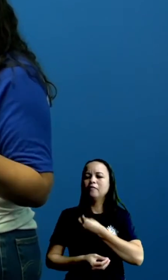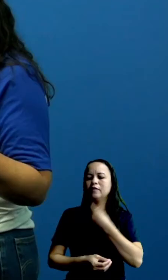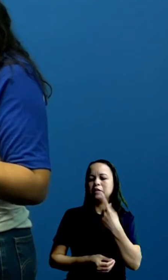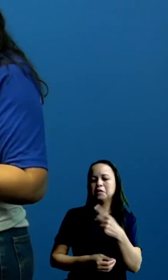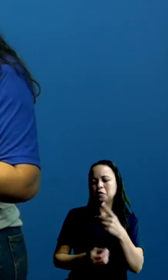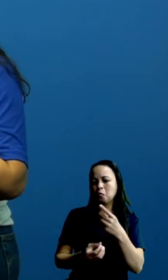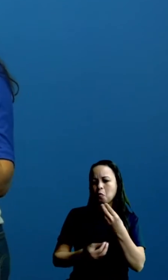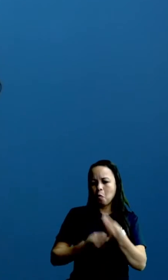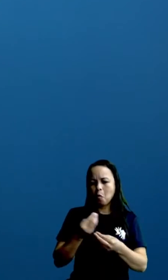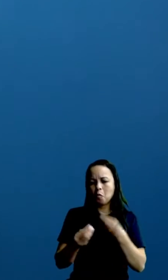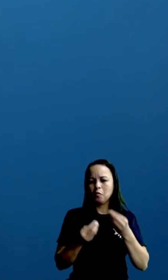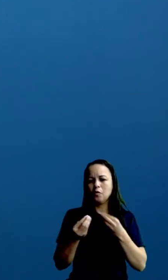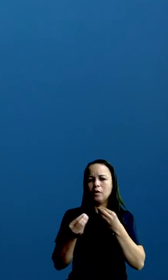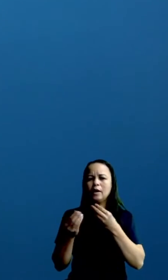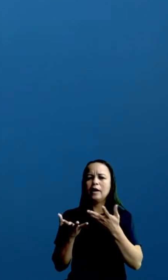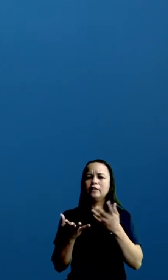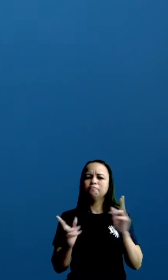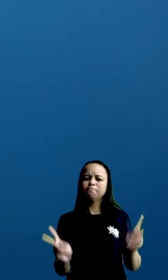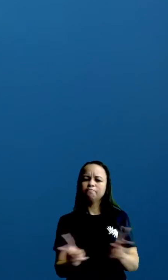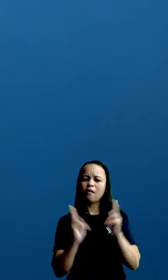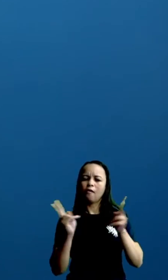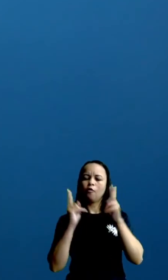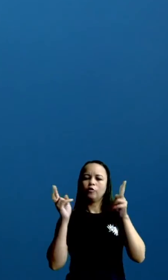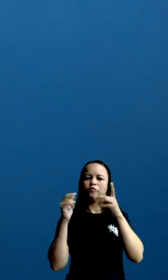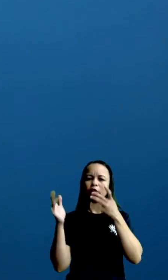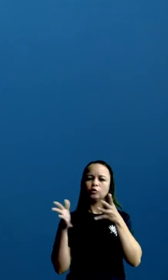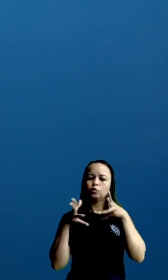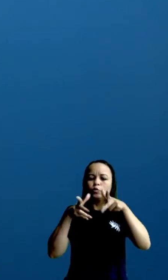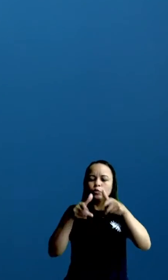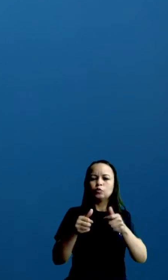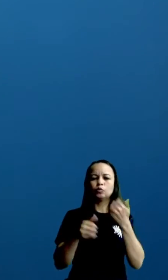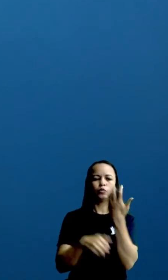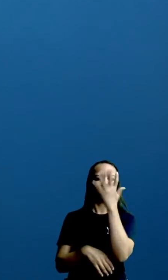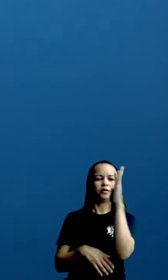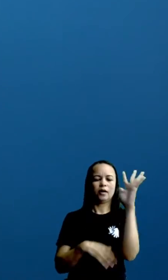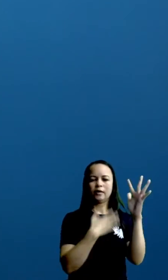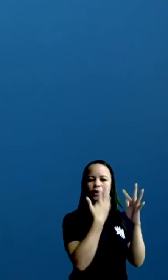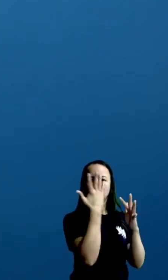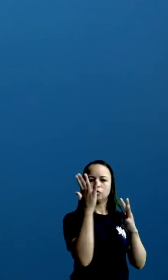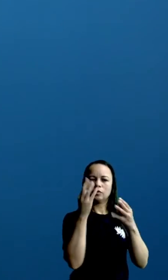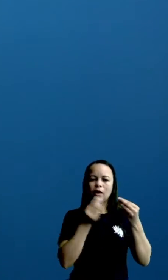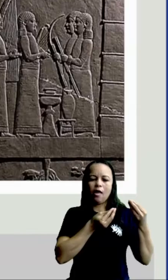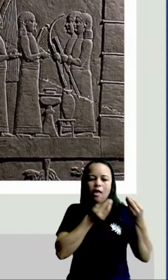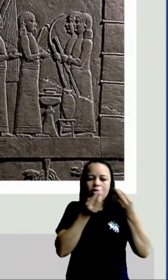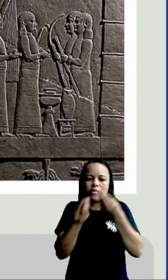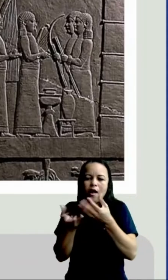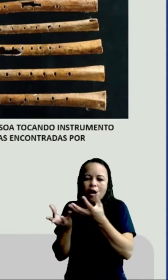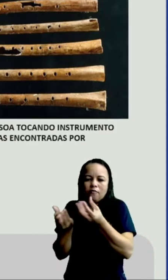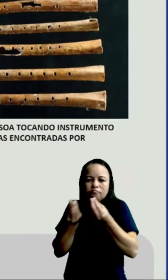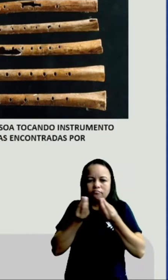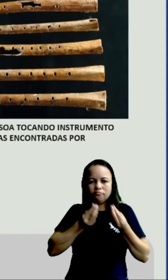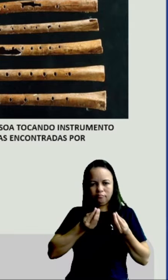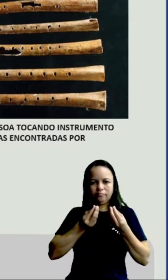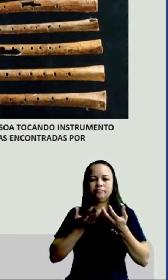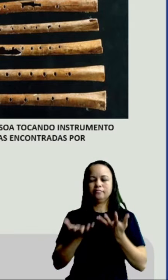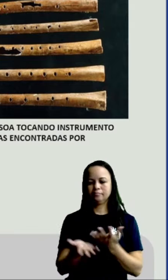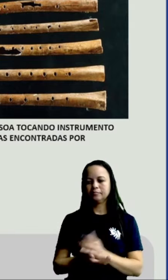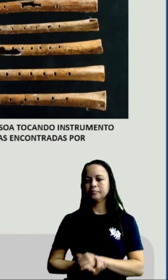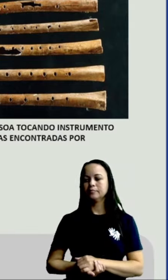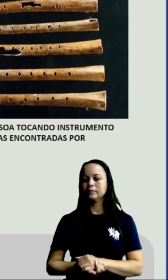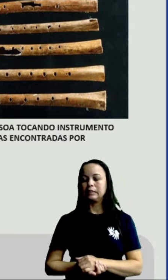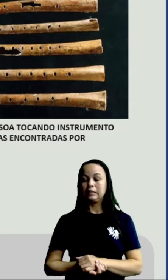como era ele dava ele valorizava aquilo que é natureza devolvia para ele né interessante vez só